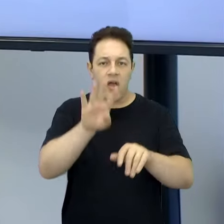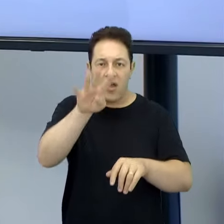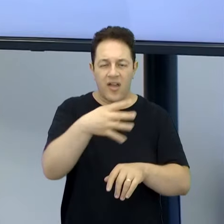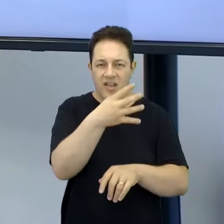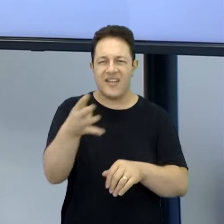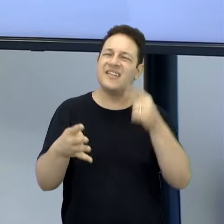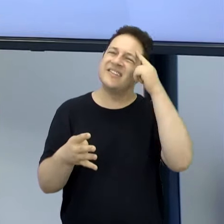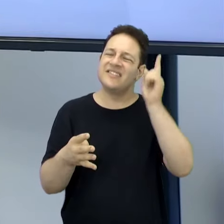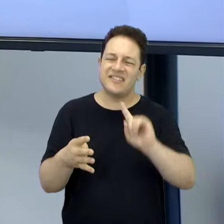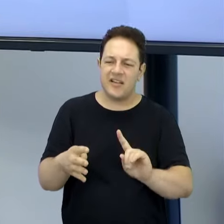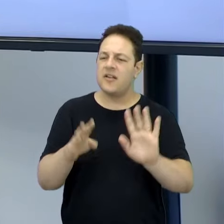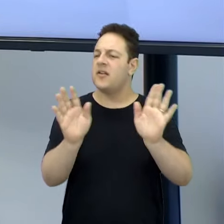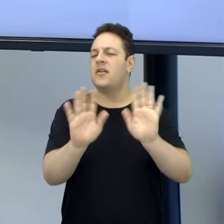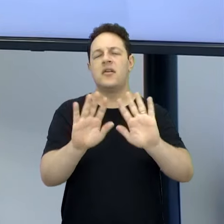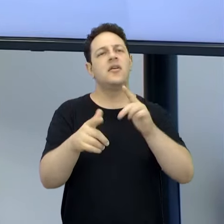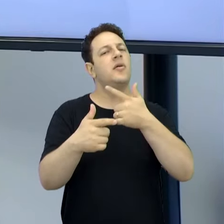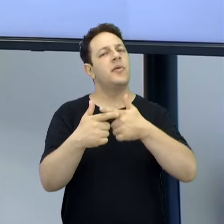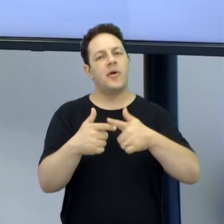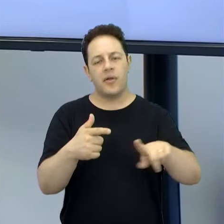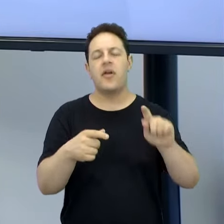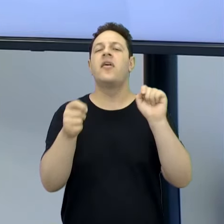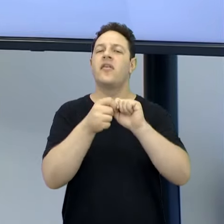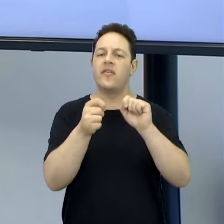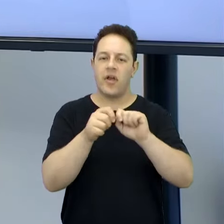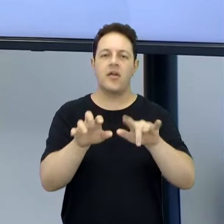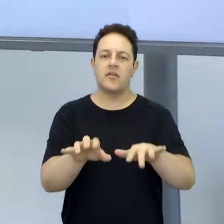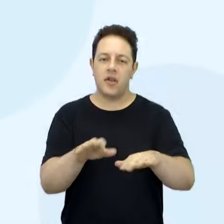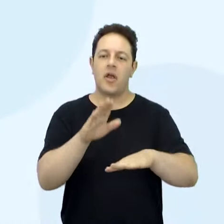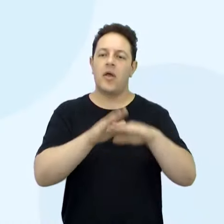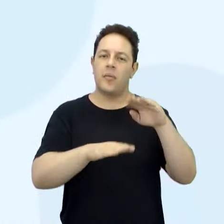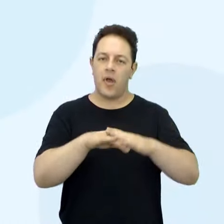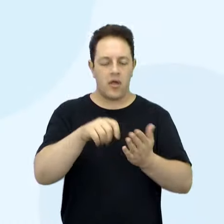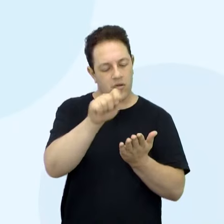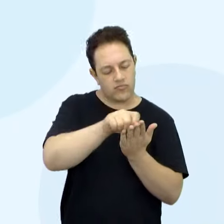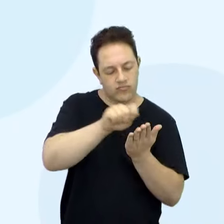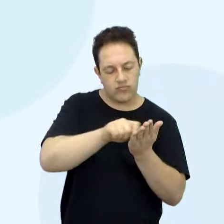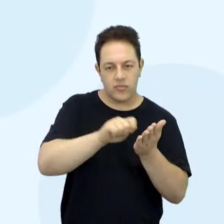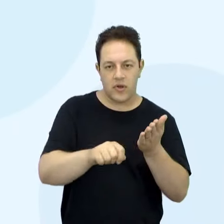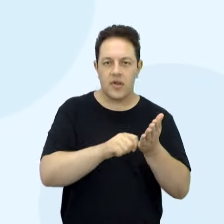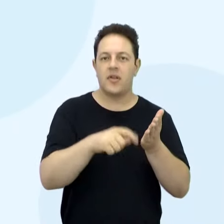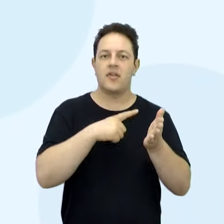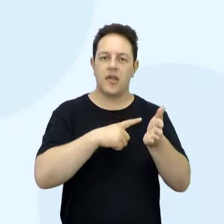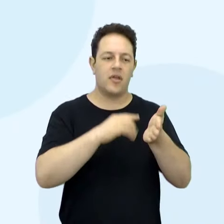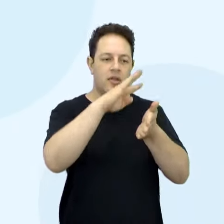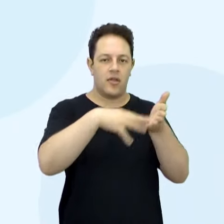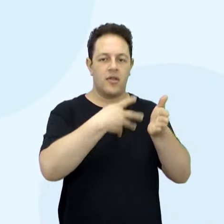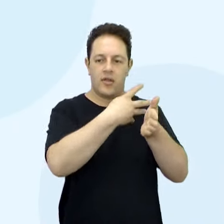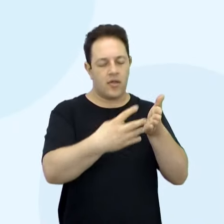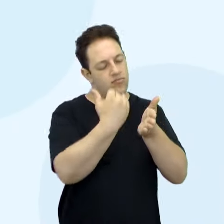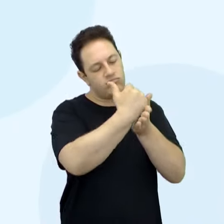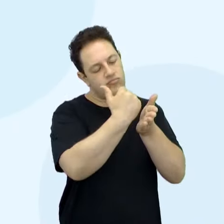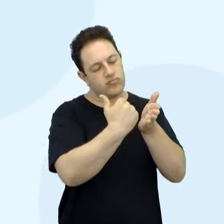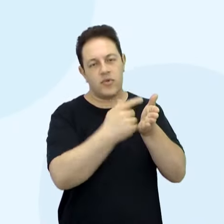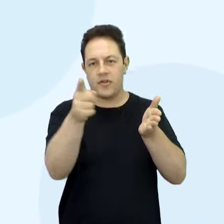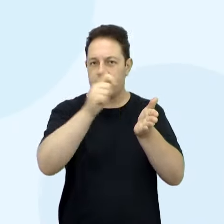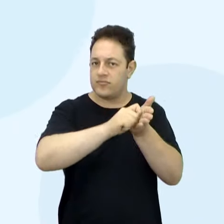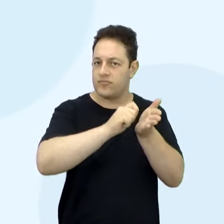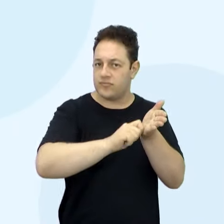ontem, né? Não tem problema, vai fazer a planilha manual, vai fazer uma tabela manual.